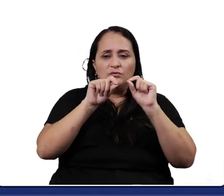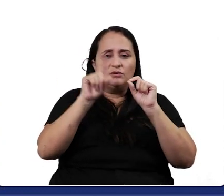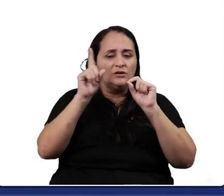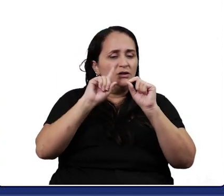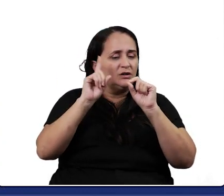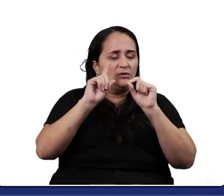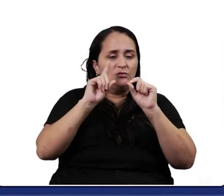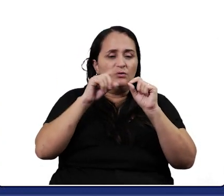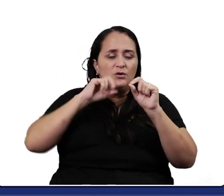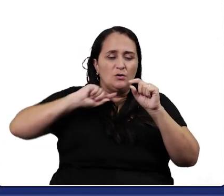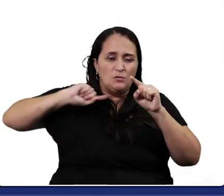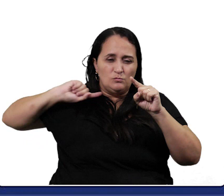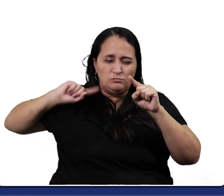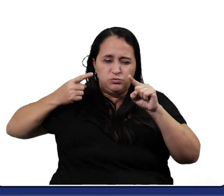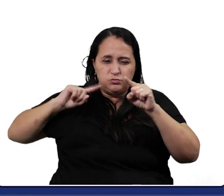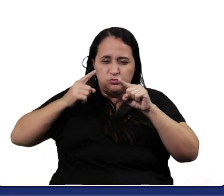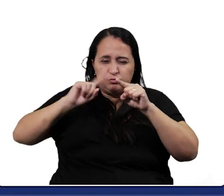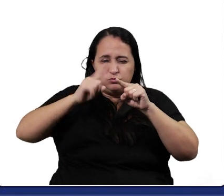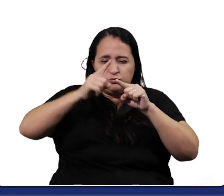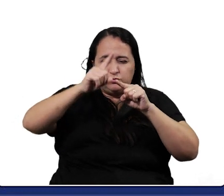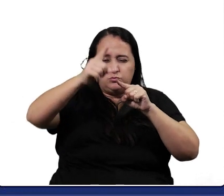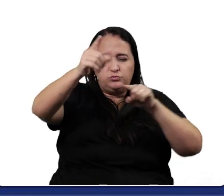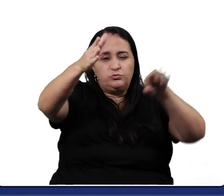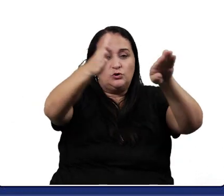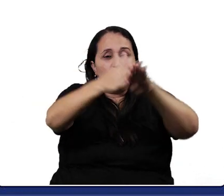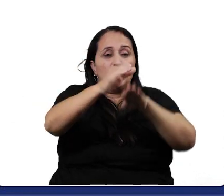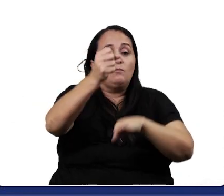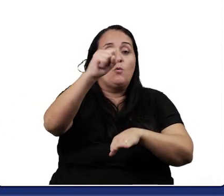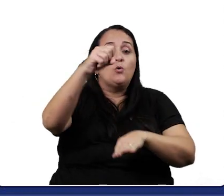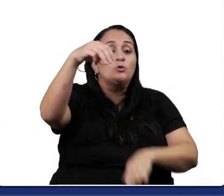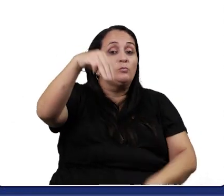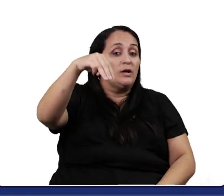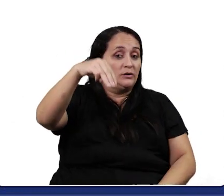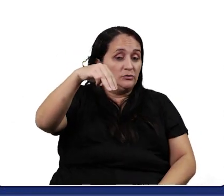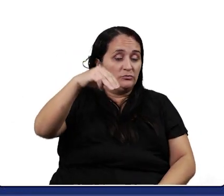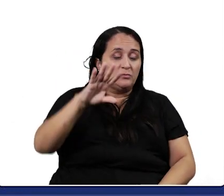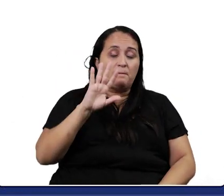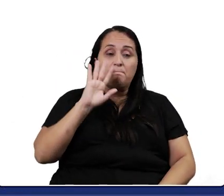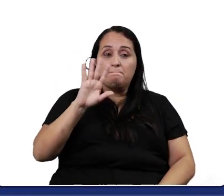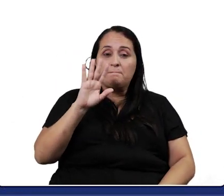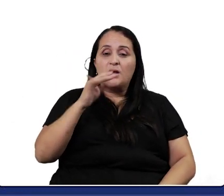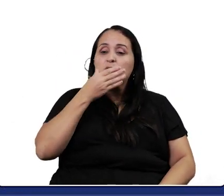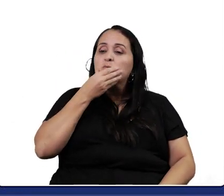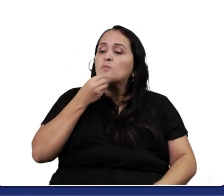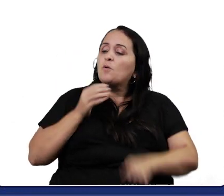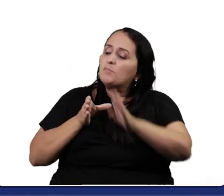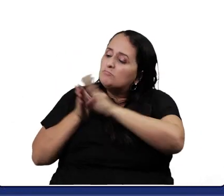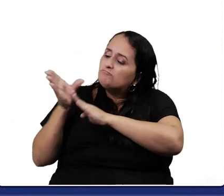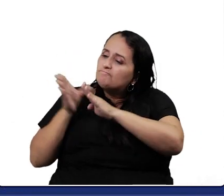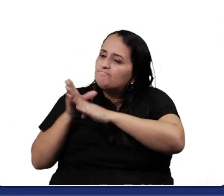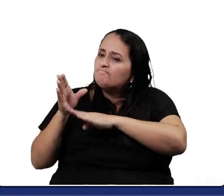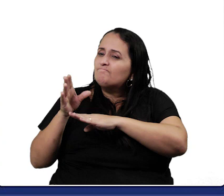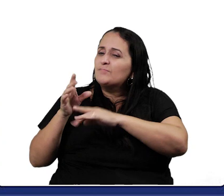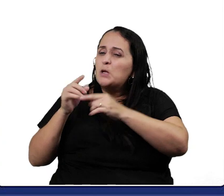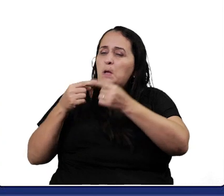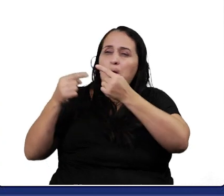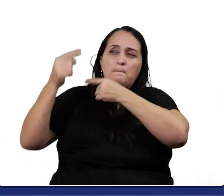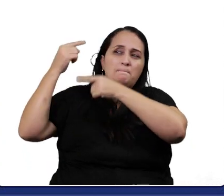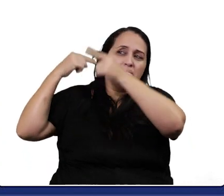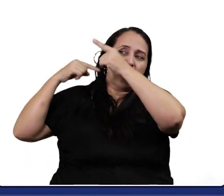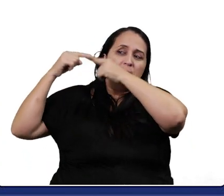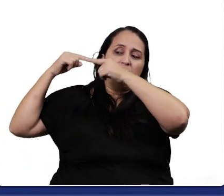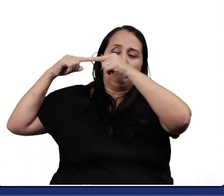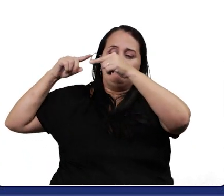8 metros, o rival o aconselhou a saltar mais de